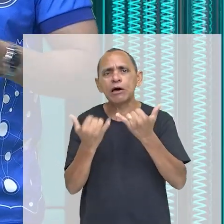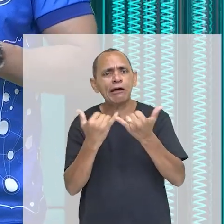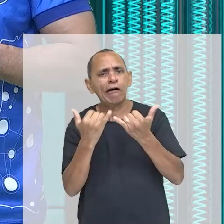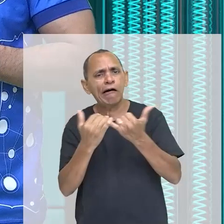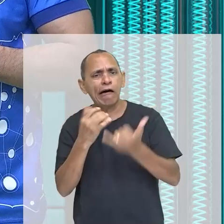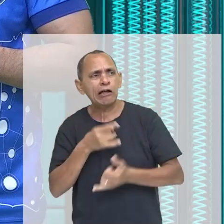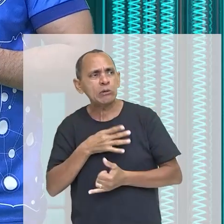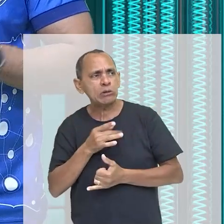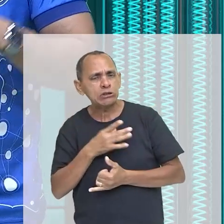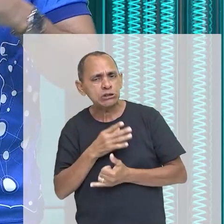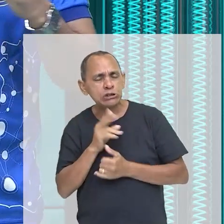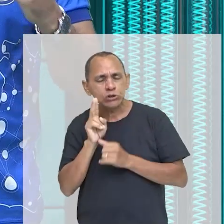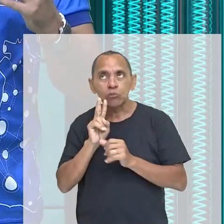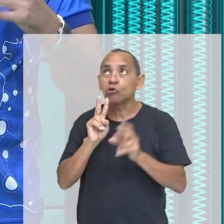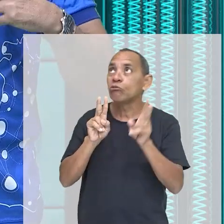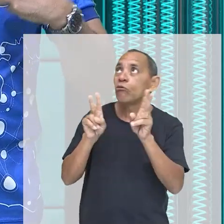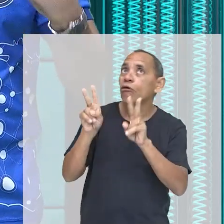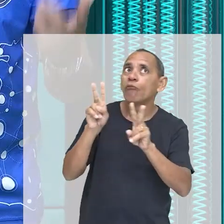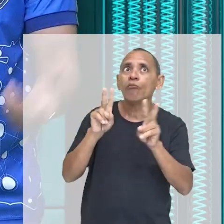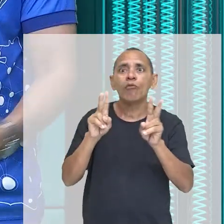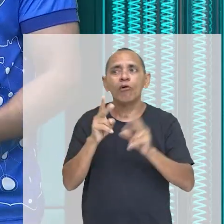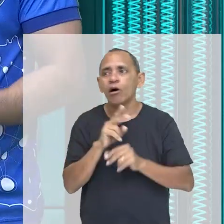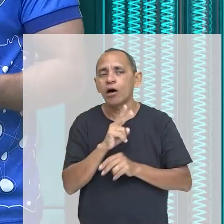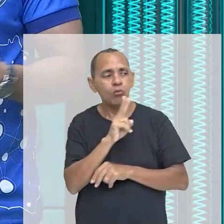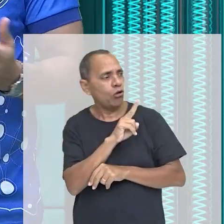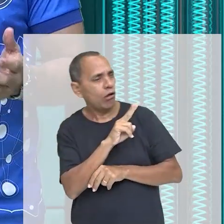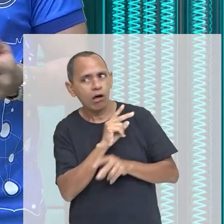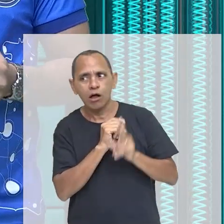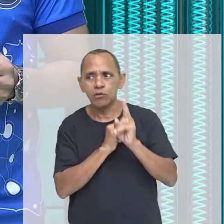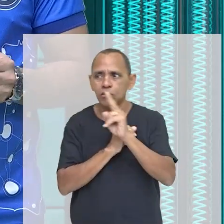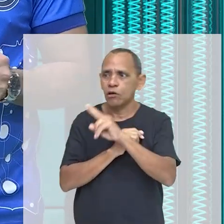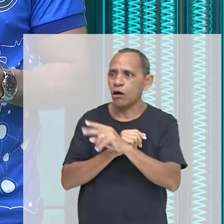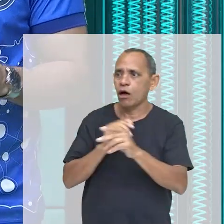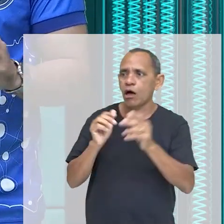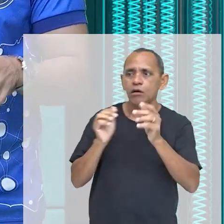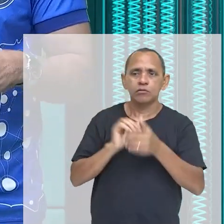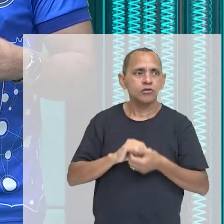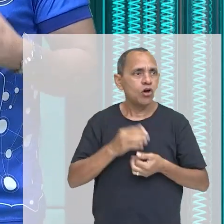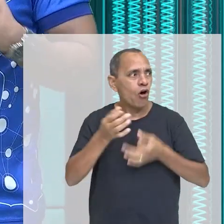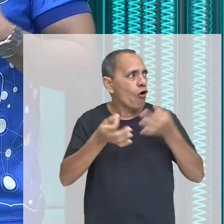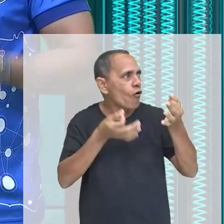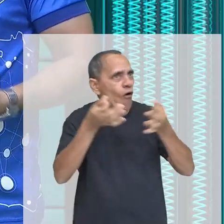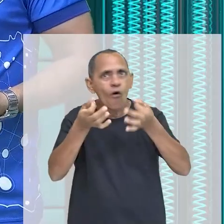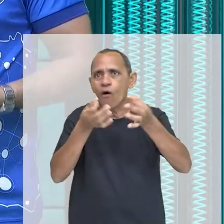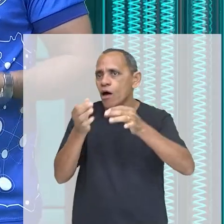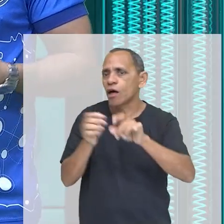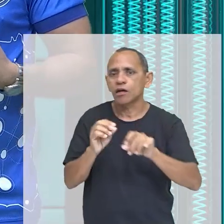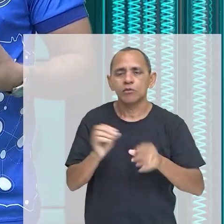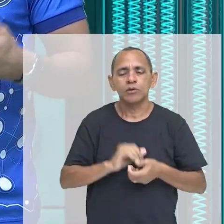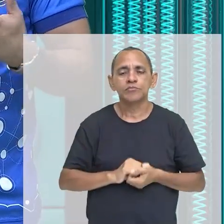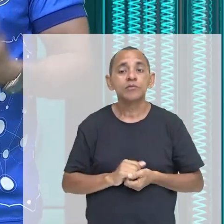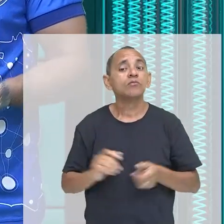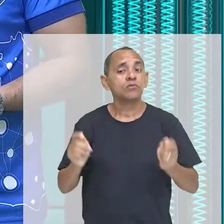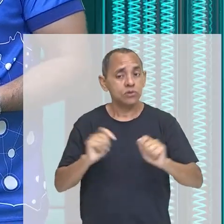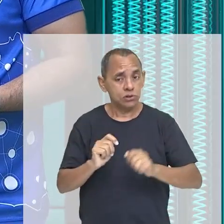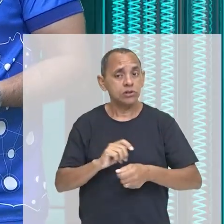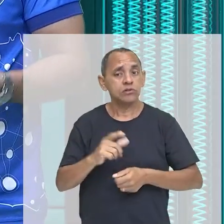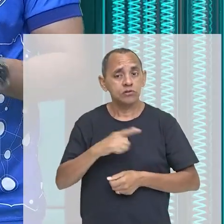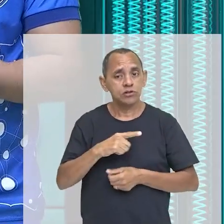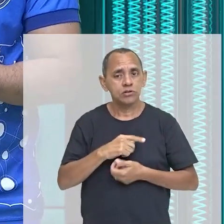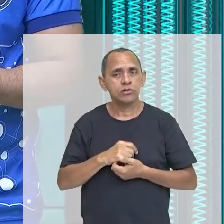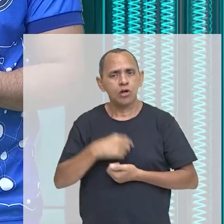para cima, para um determinado lado, você está tentando acessar algum tipo de informação, enfim. É possível fazer uma leitura